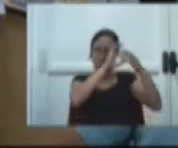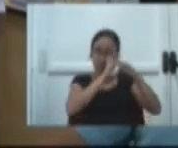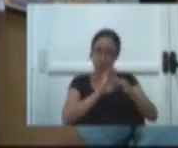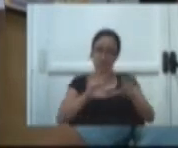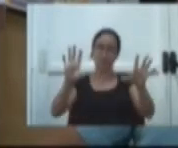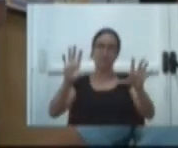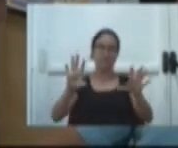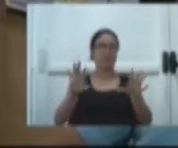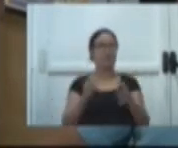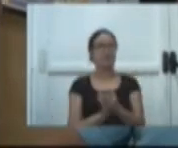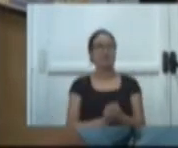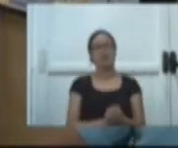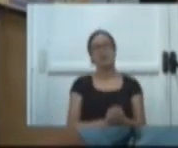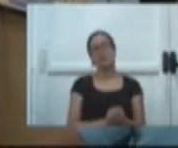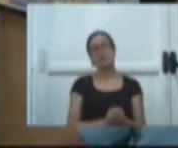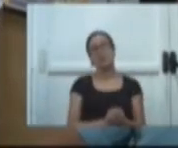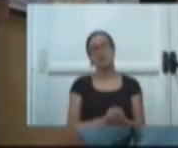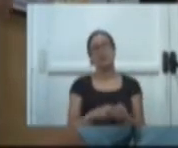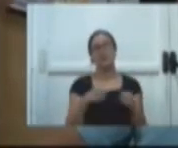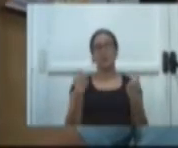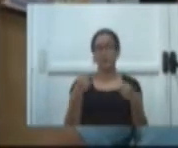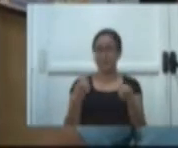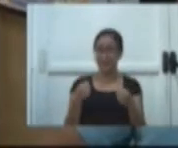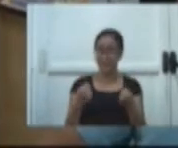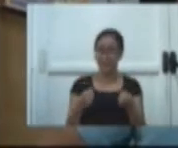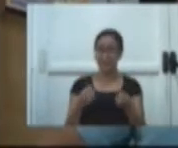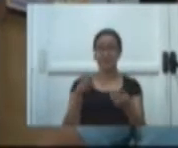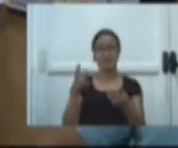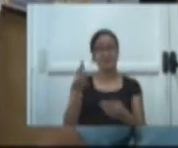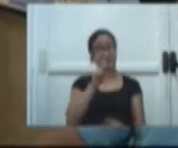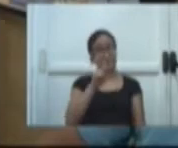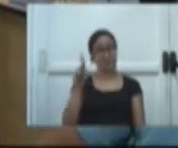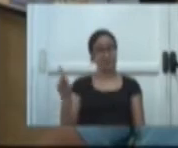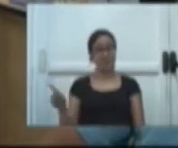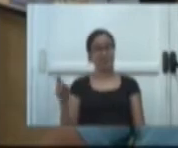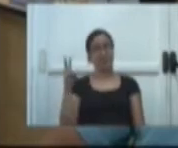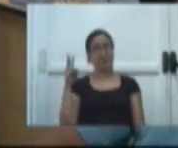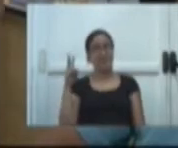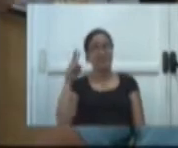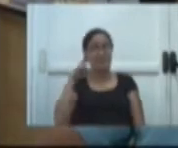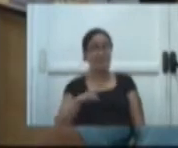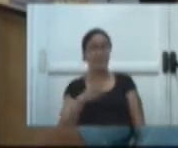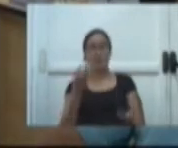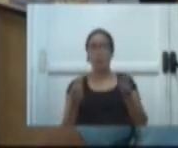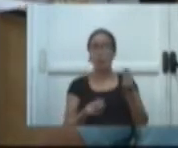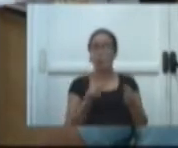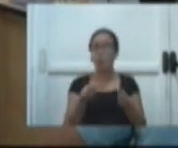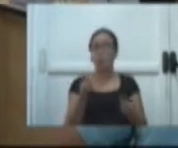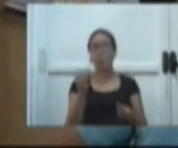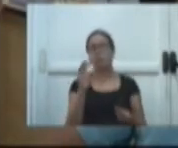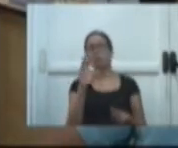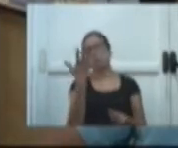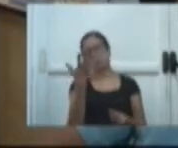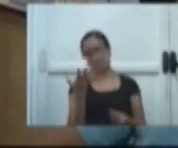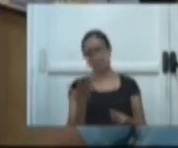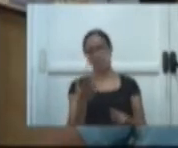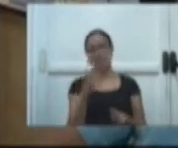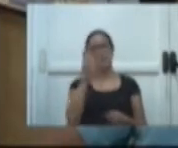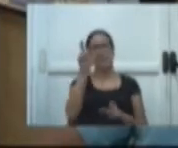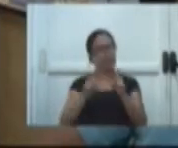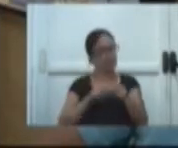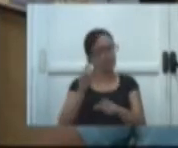conselhos regionais e federais. Então, senhor presidente, nós temos que ver esse tipo de coisa, porque tem gente morrendo, tem